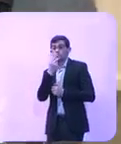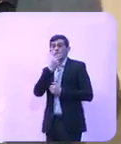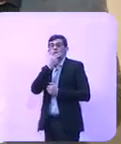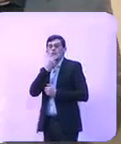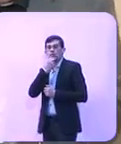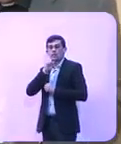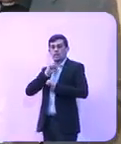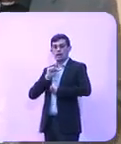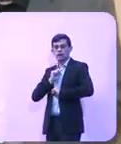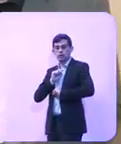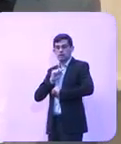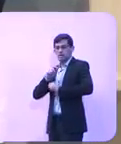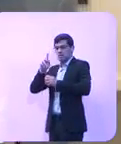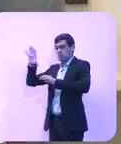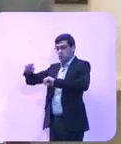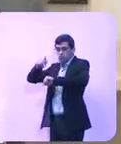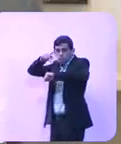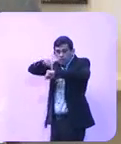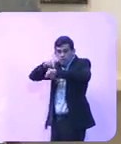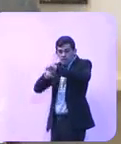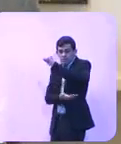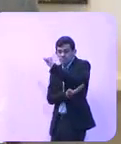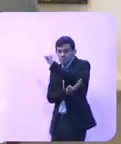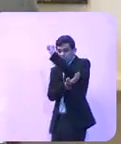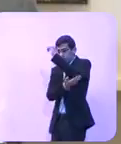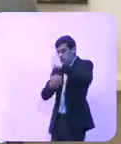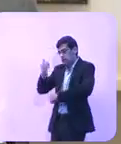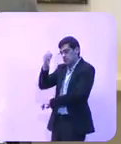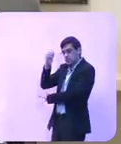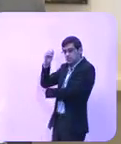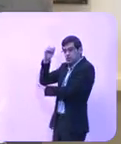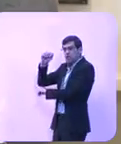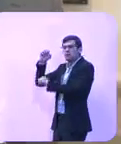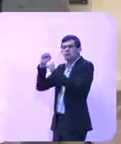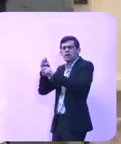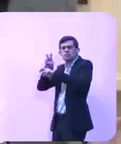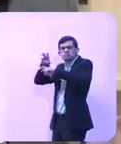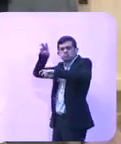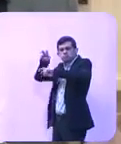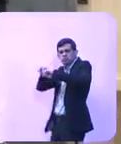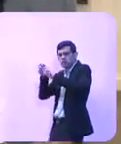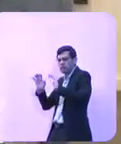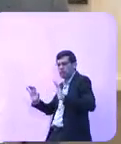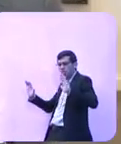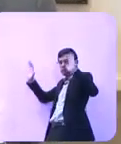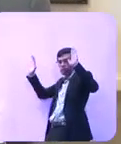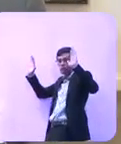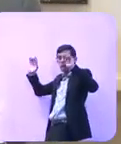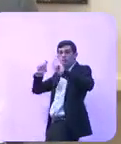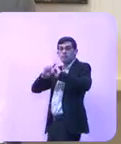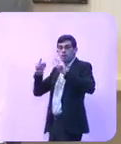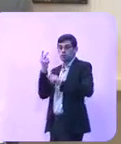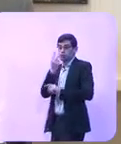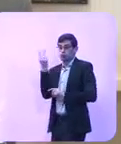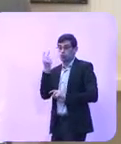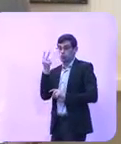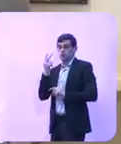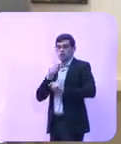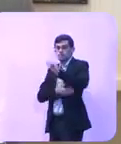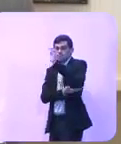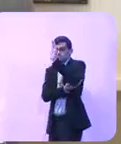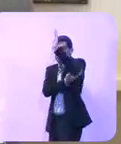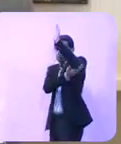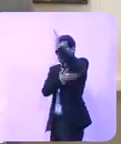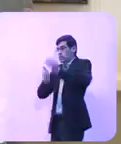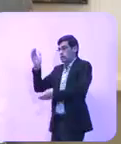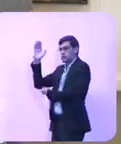Ur pegaram uma pedra e a puseram perto dele para que Moisés se sentasse. E os dois, um de cada